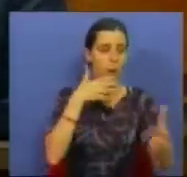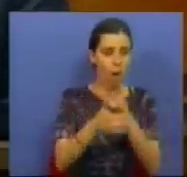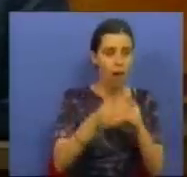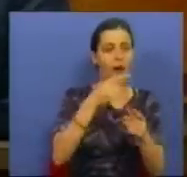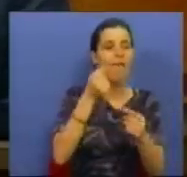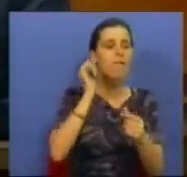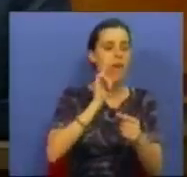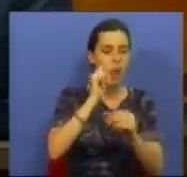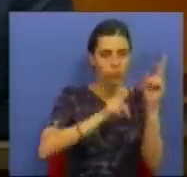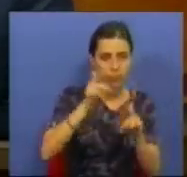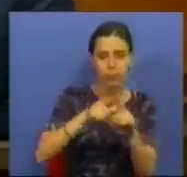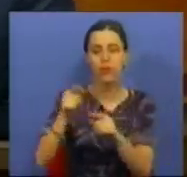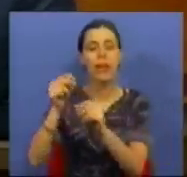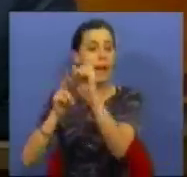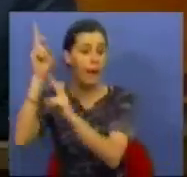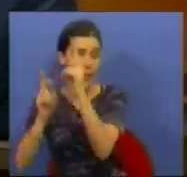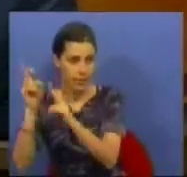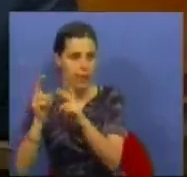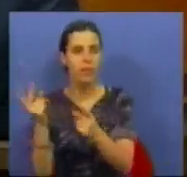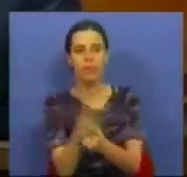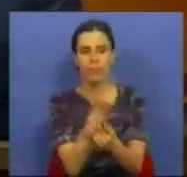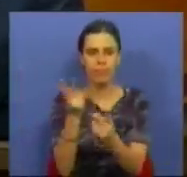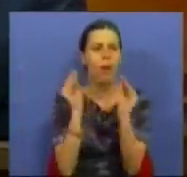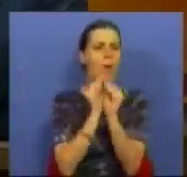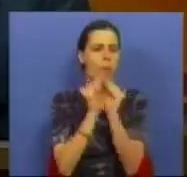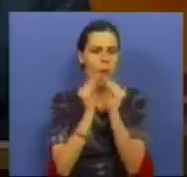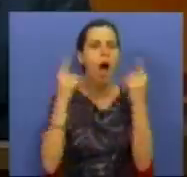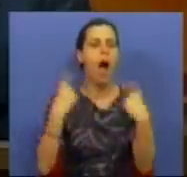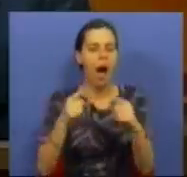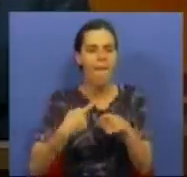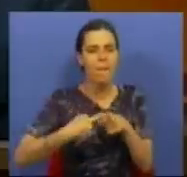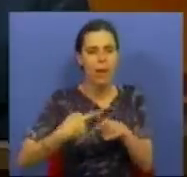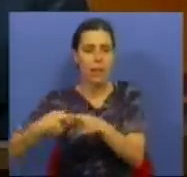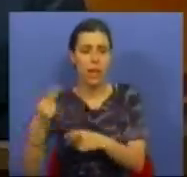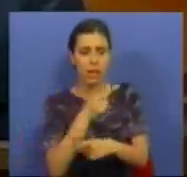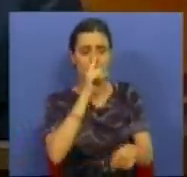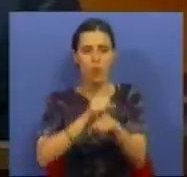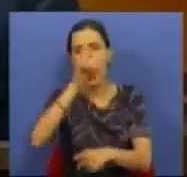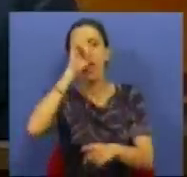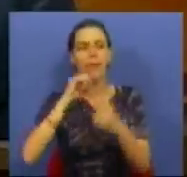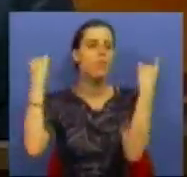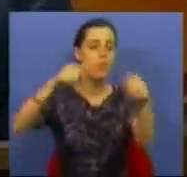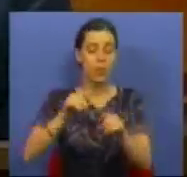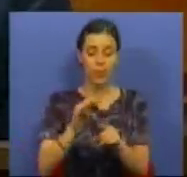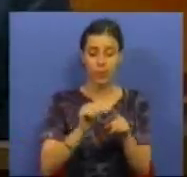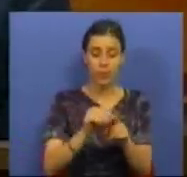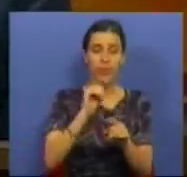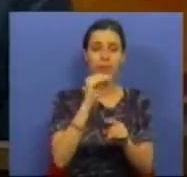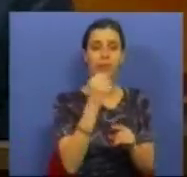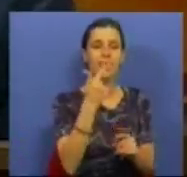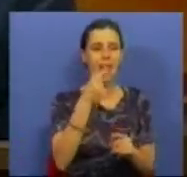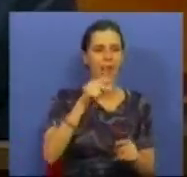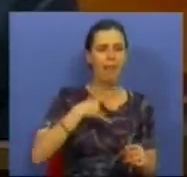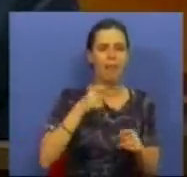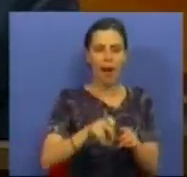especuladores e as agências de rating há uma cumplicidade de apetites. Lembremos apenas que a Standard & Poor's,